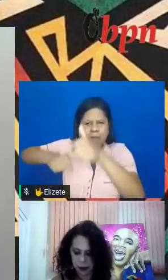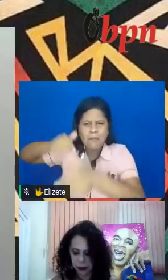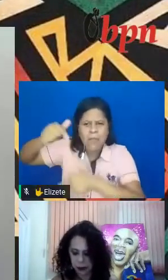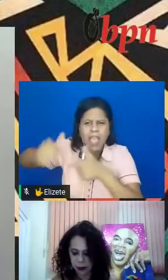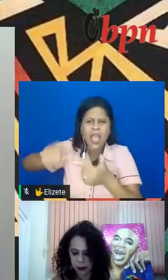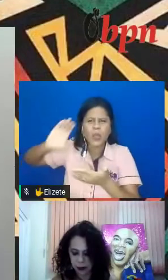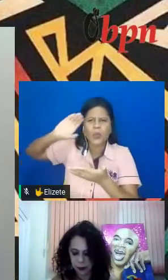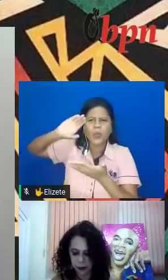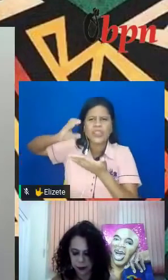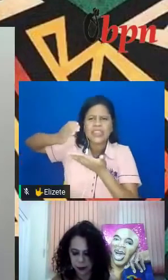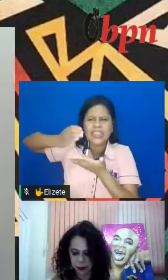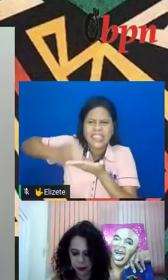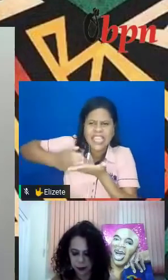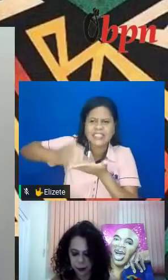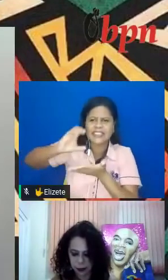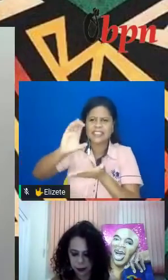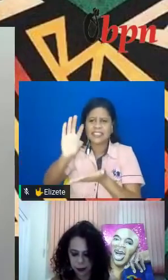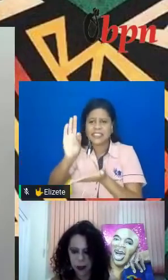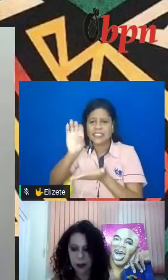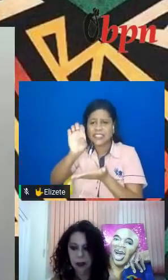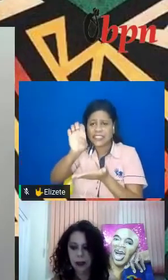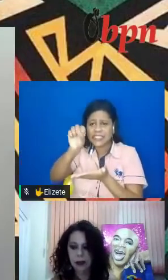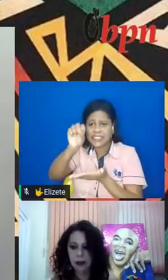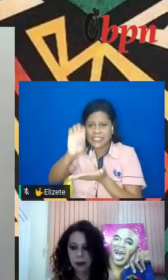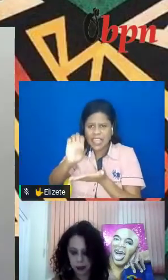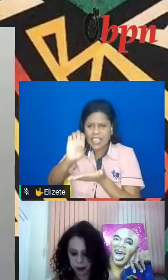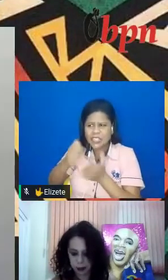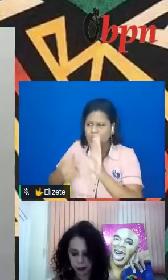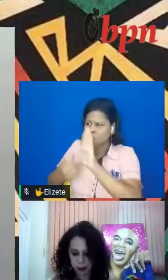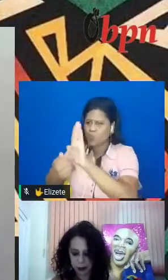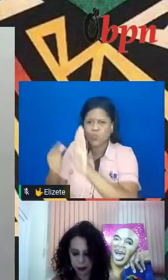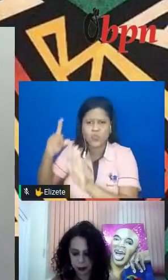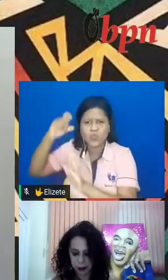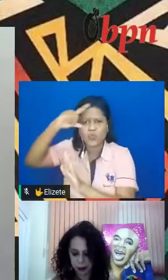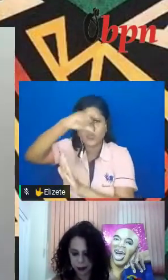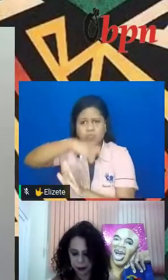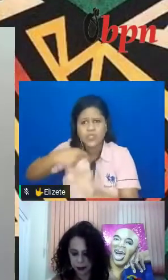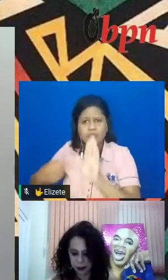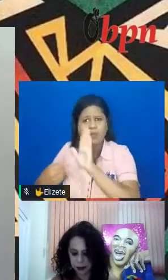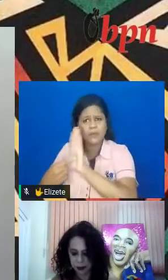vezes temos que mudar aí?